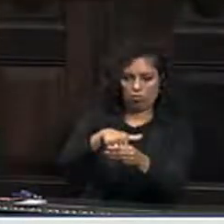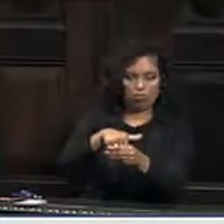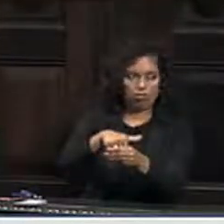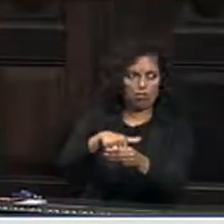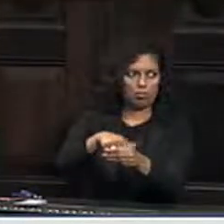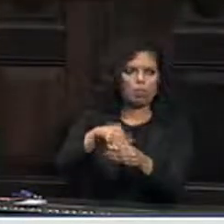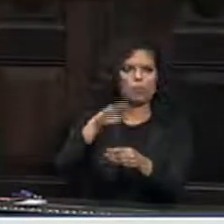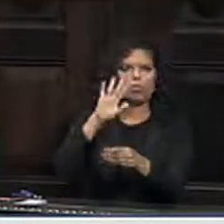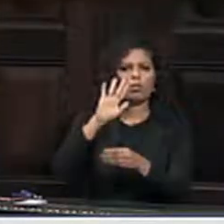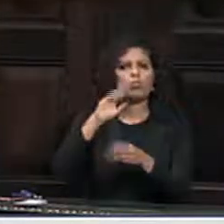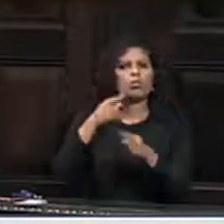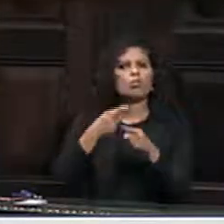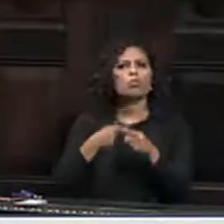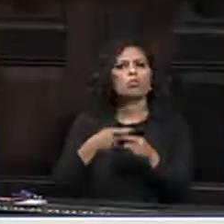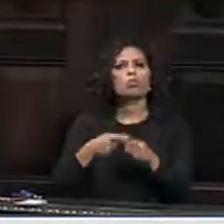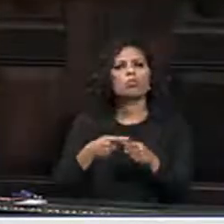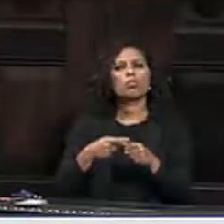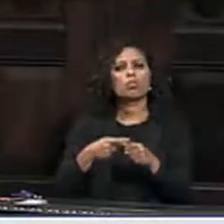E por que